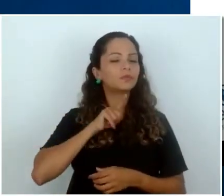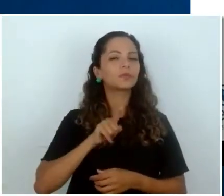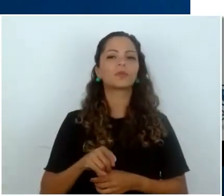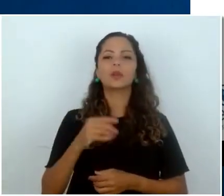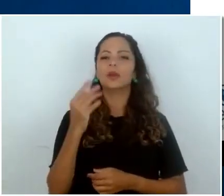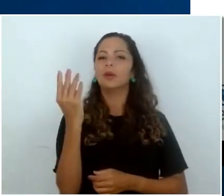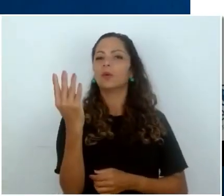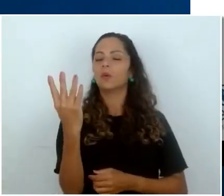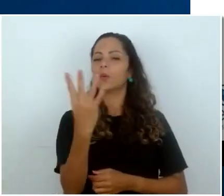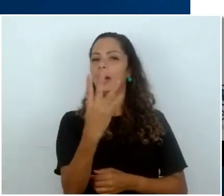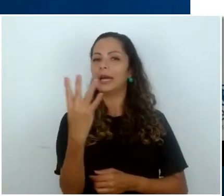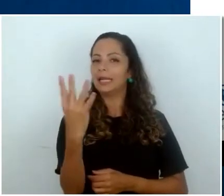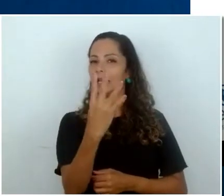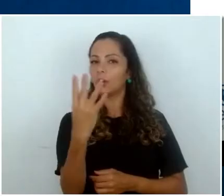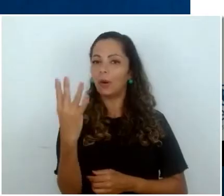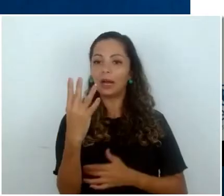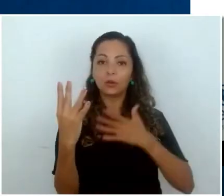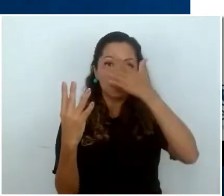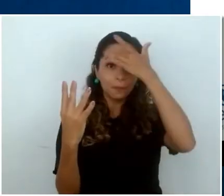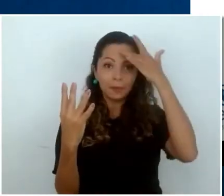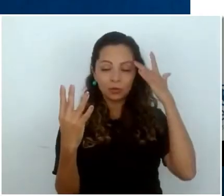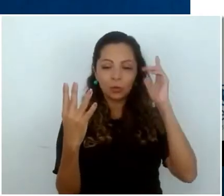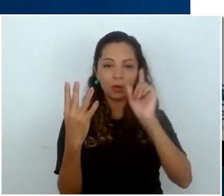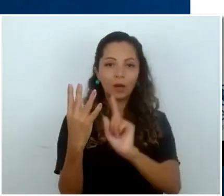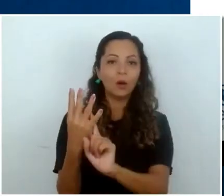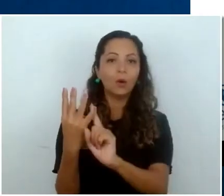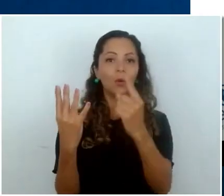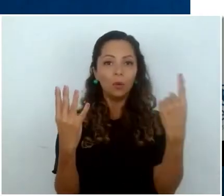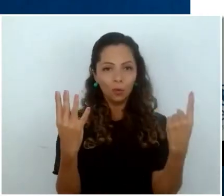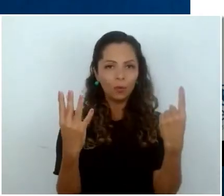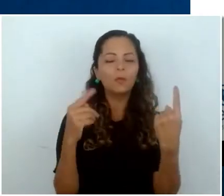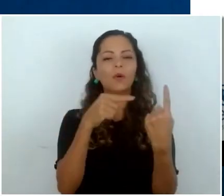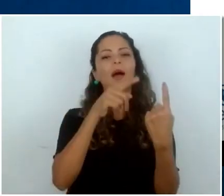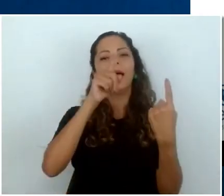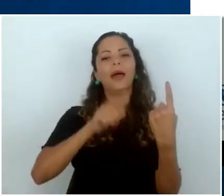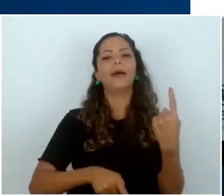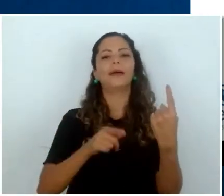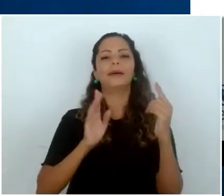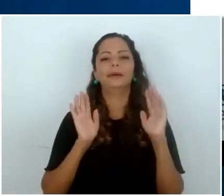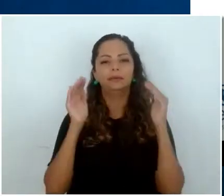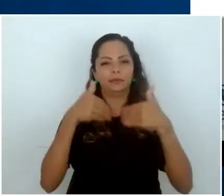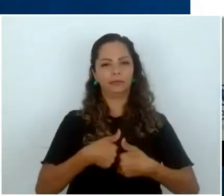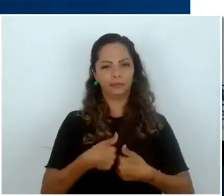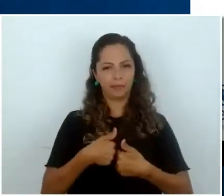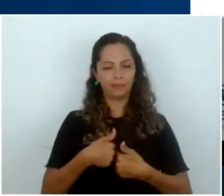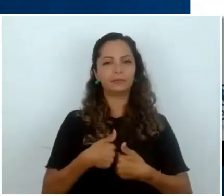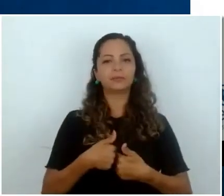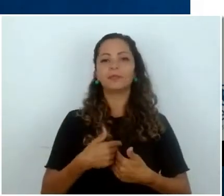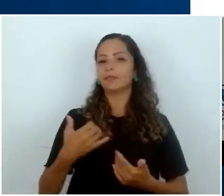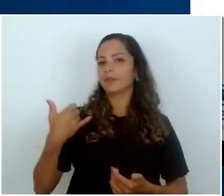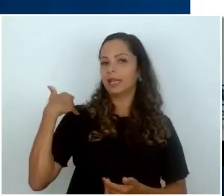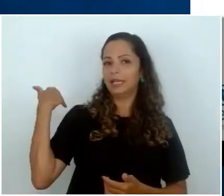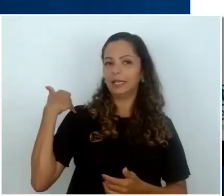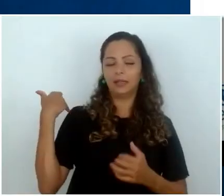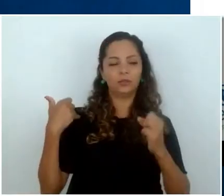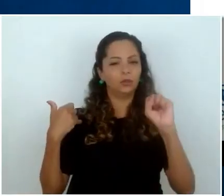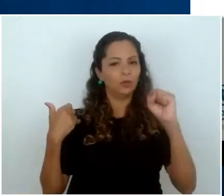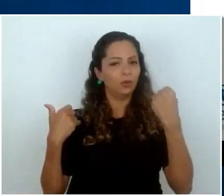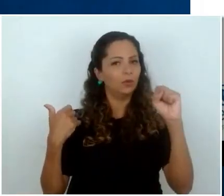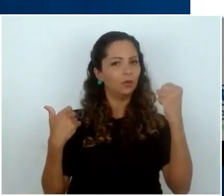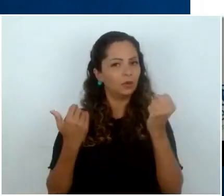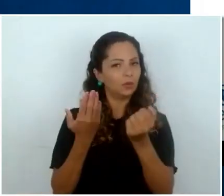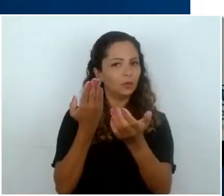44 pessoas, ou seja, de cada 44 crianças com 8 anos de idade que estão no sistema escolar